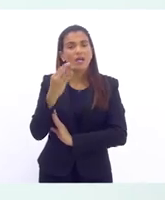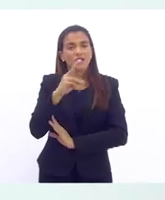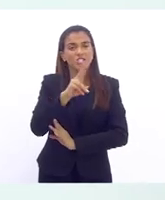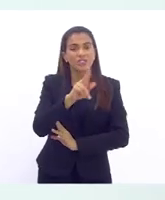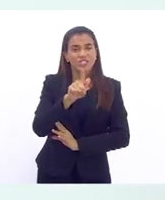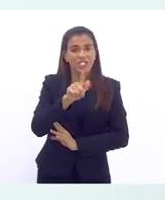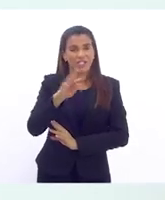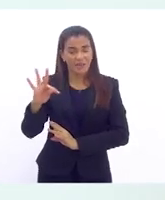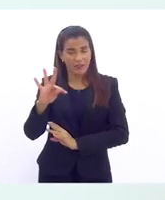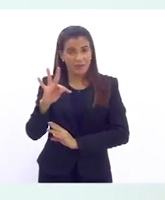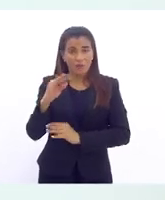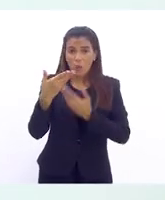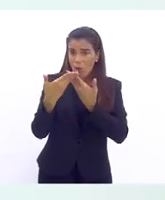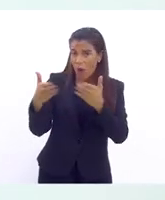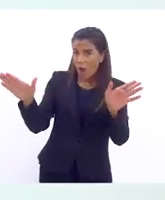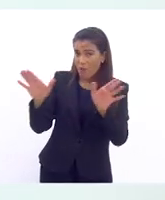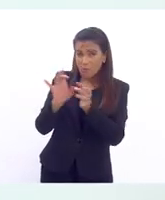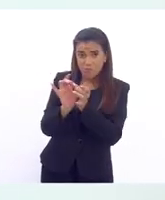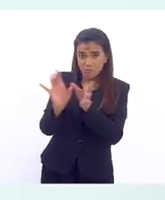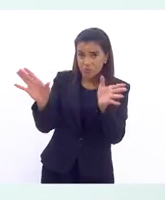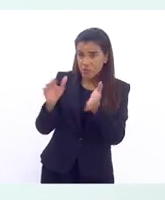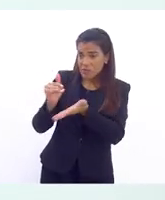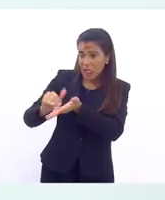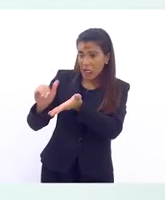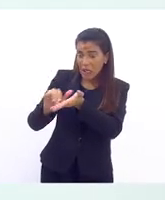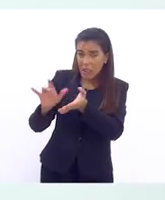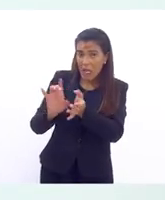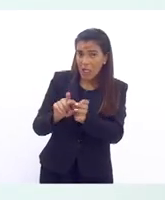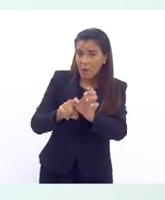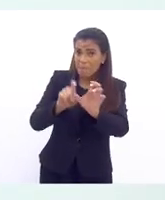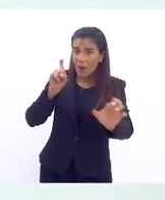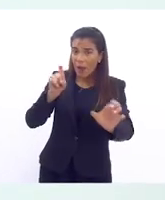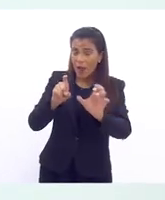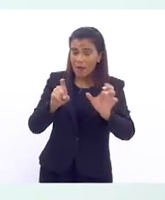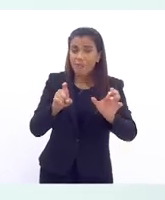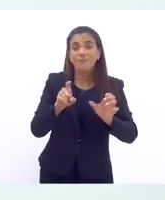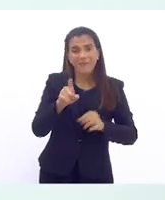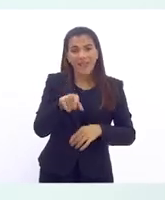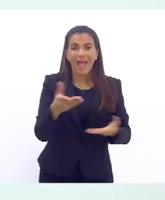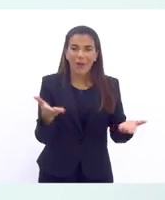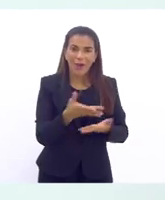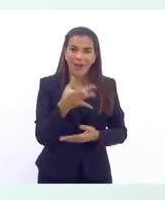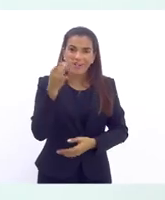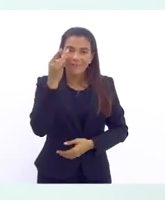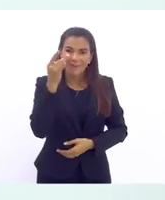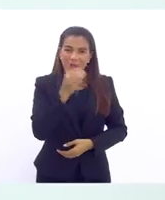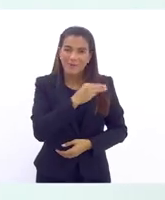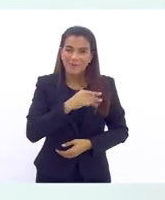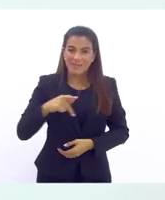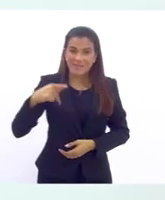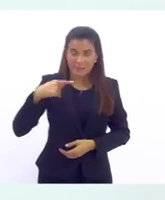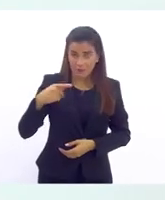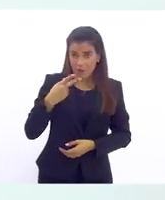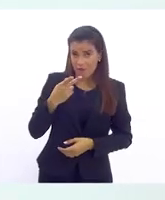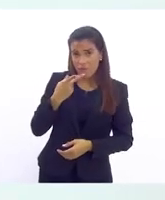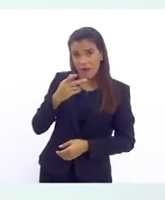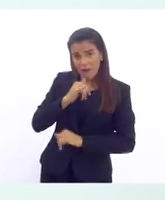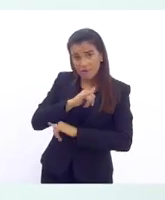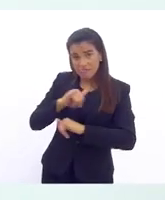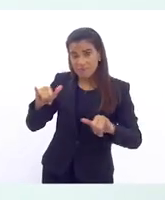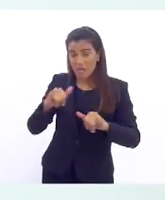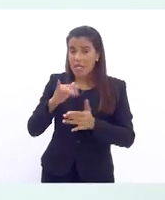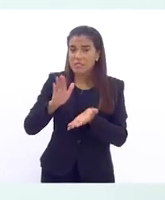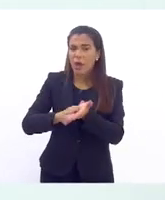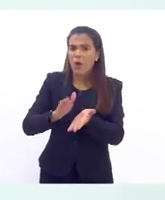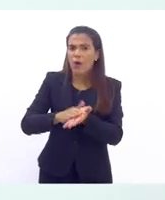dão essa abertura os seus secretários de Meio Ambiente e aí na presença do Ministério Público eu quero dizer que essa cobrança